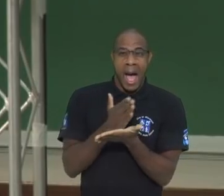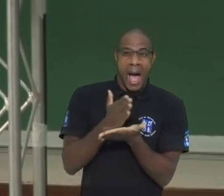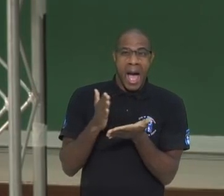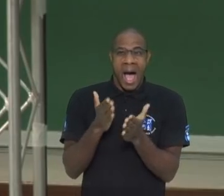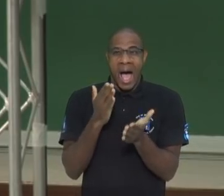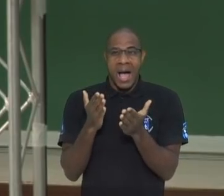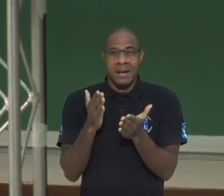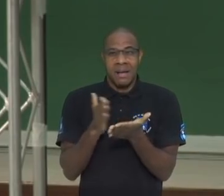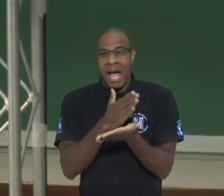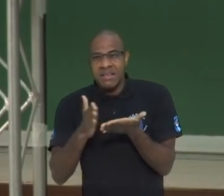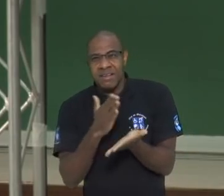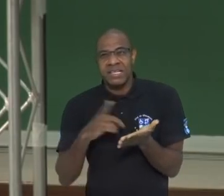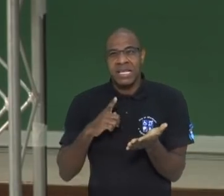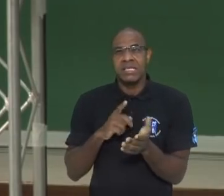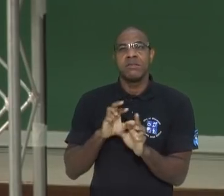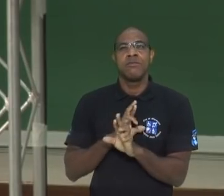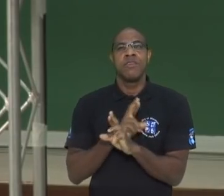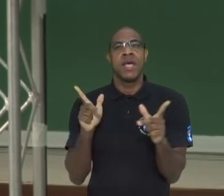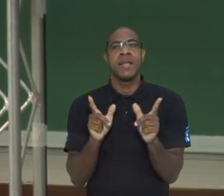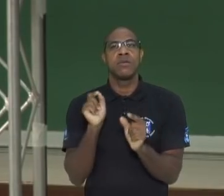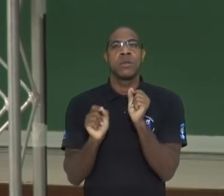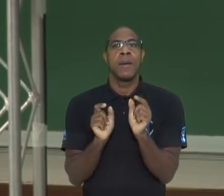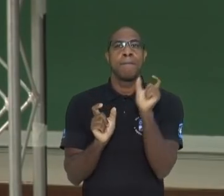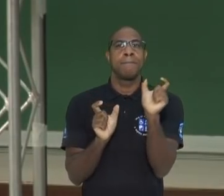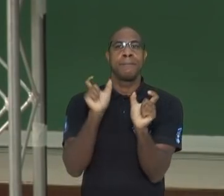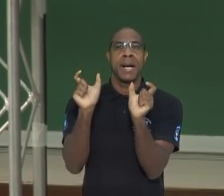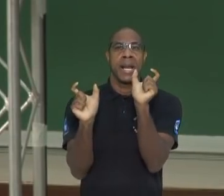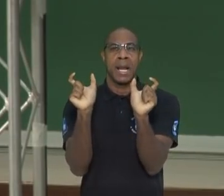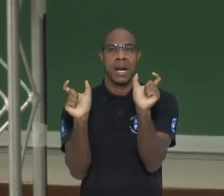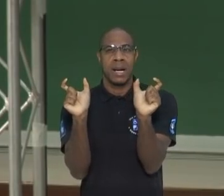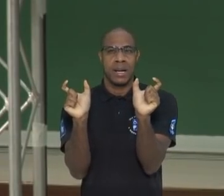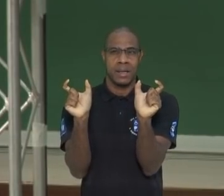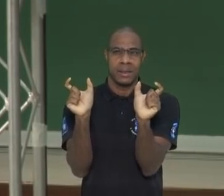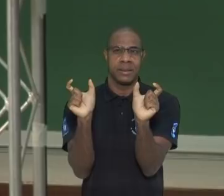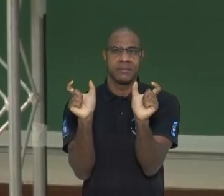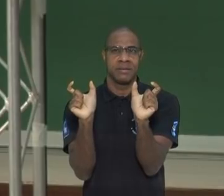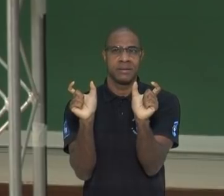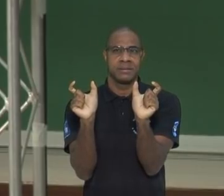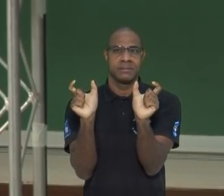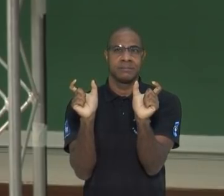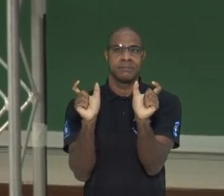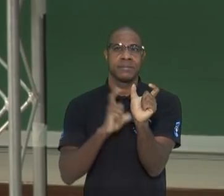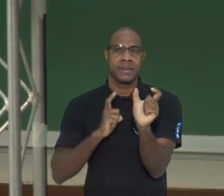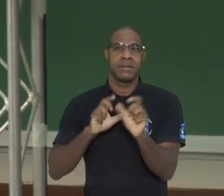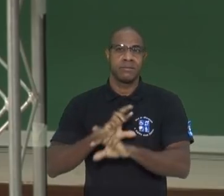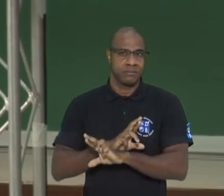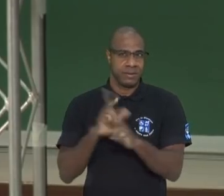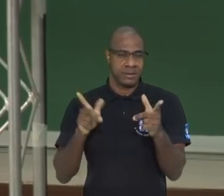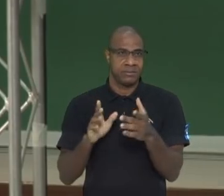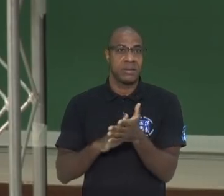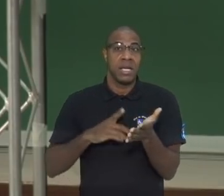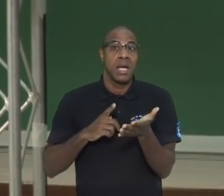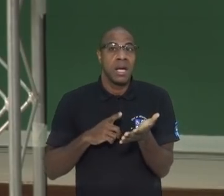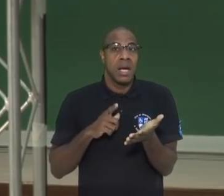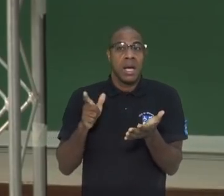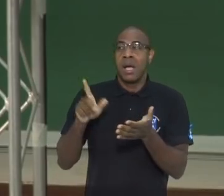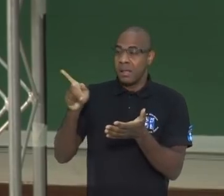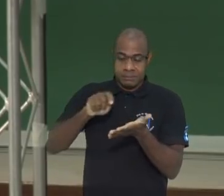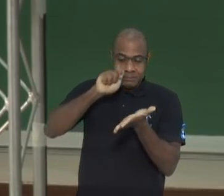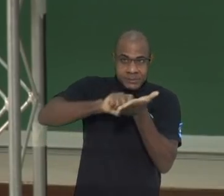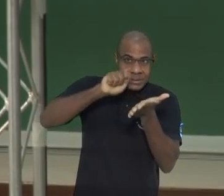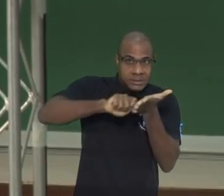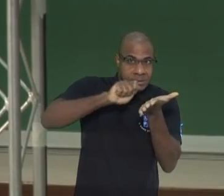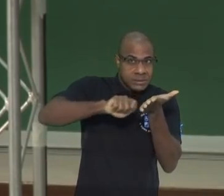entre algumas palavras, porque o livro do Saint-Exupéry, ele foi escrito